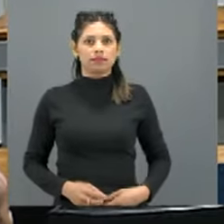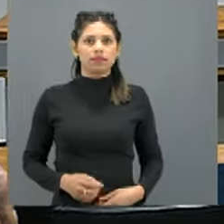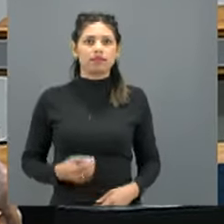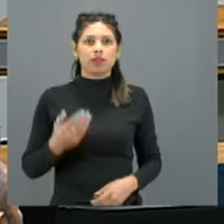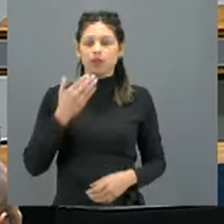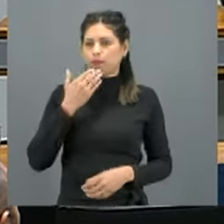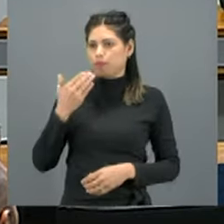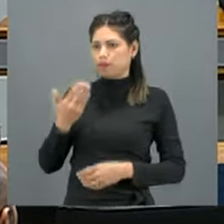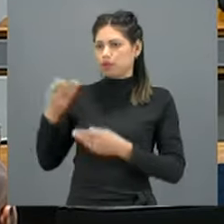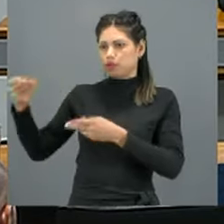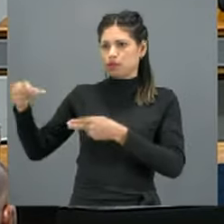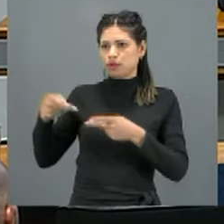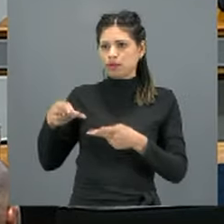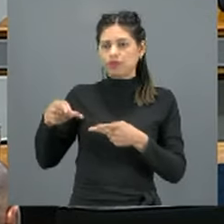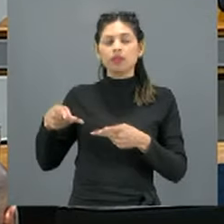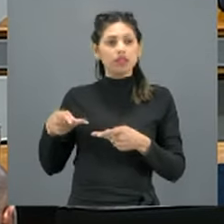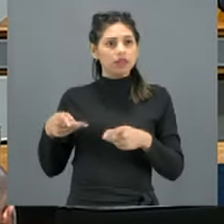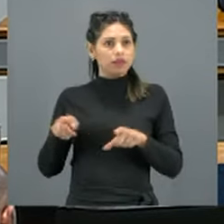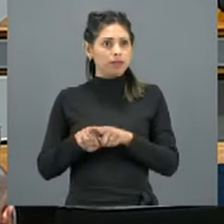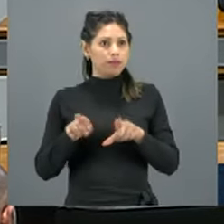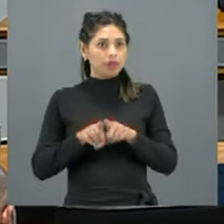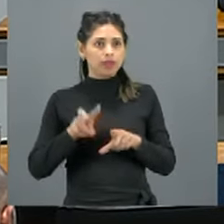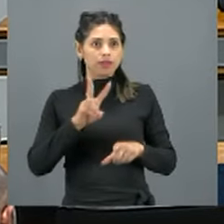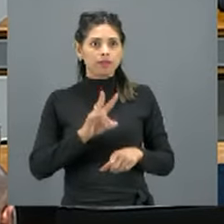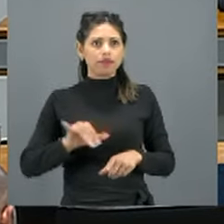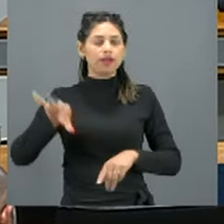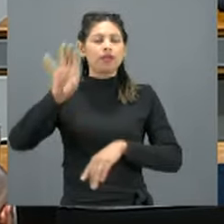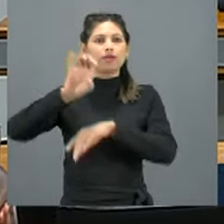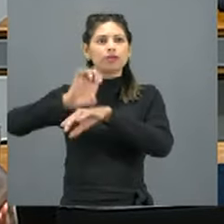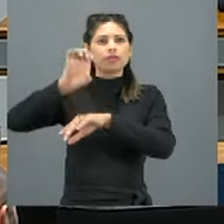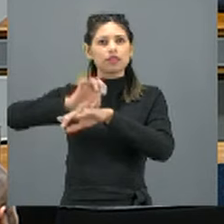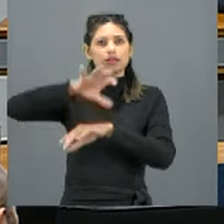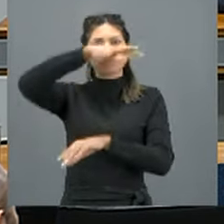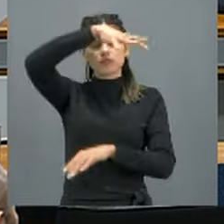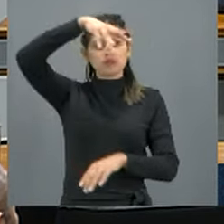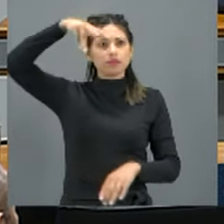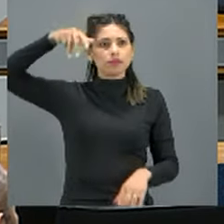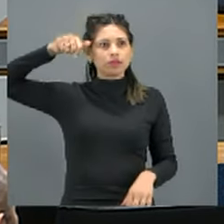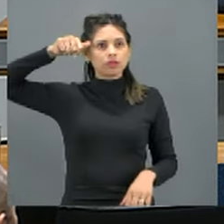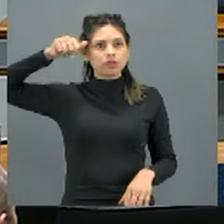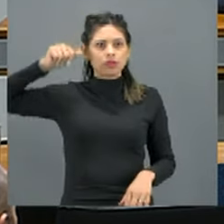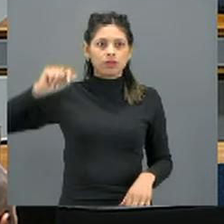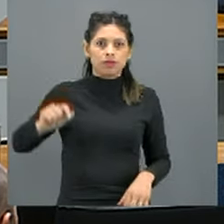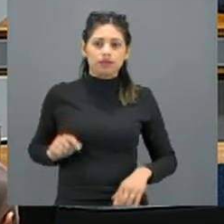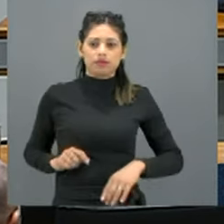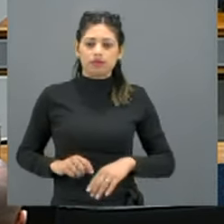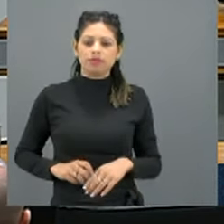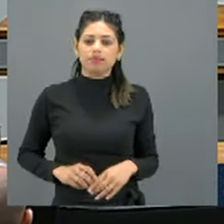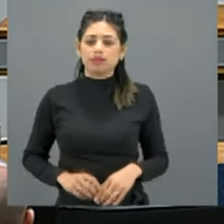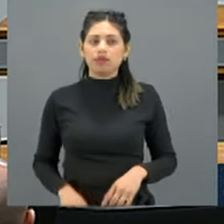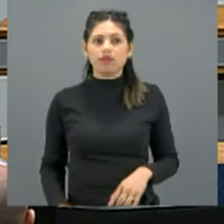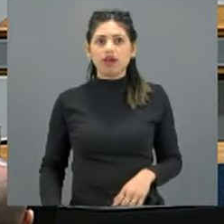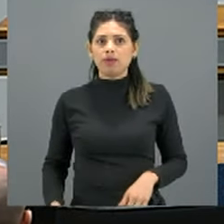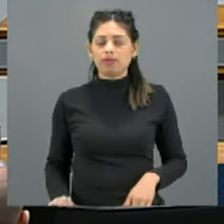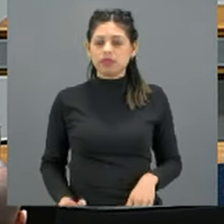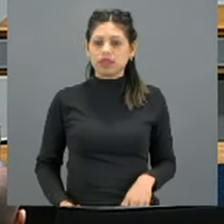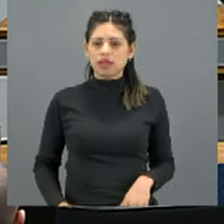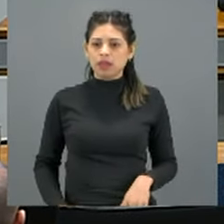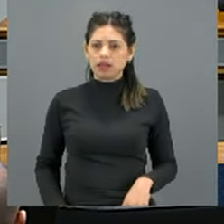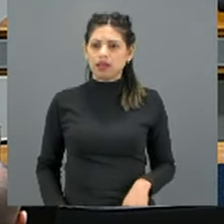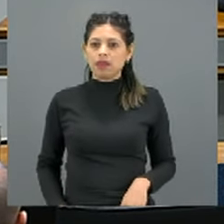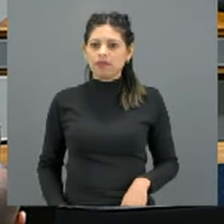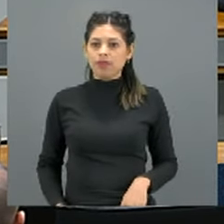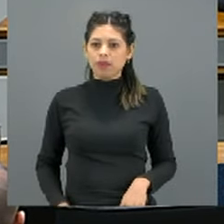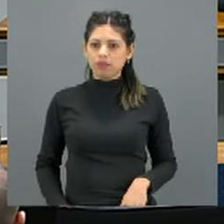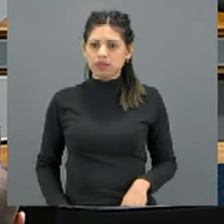como também a ida ao Mato Grosso. Eu agradeço muito por isso. Só para incorporar na pergunta ou na observação que o